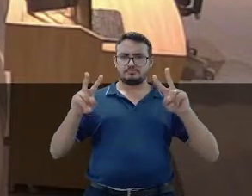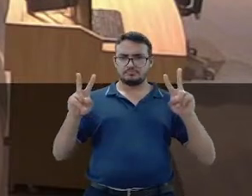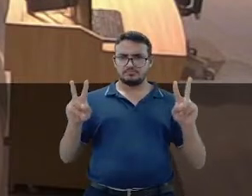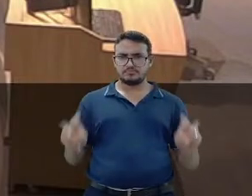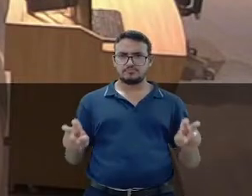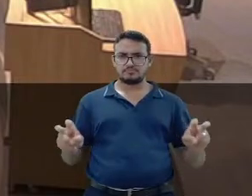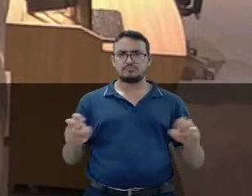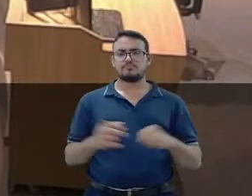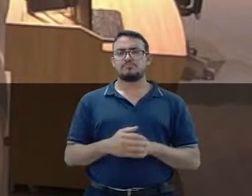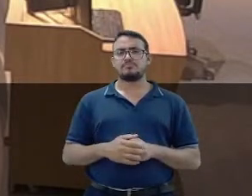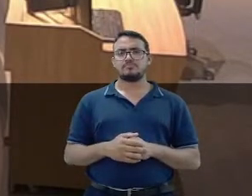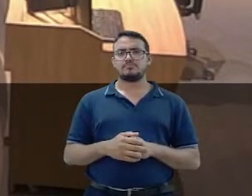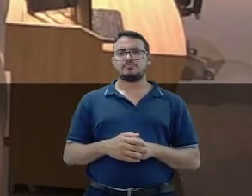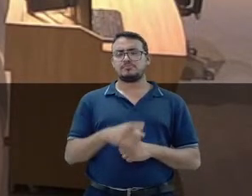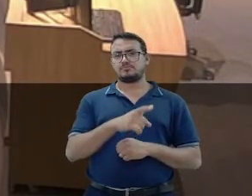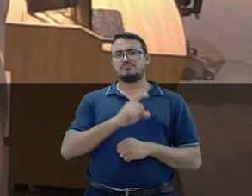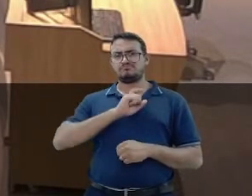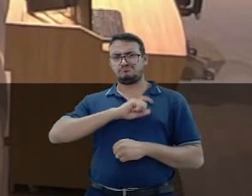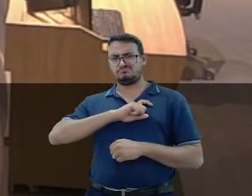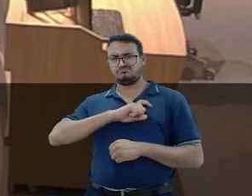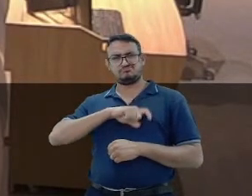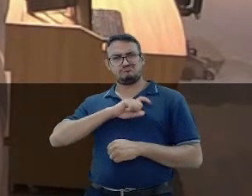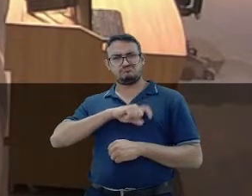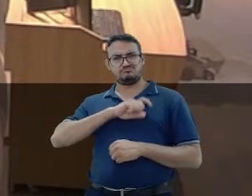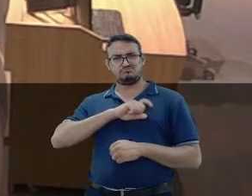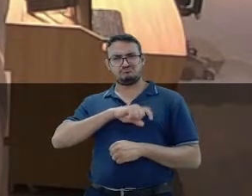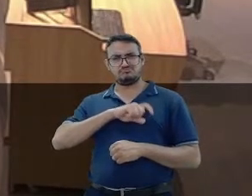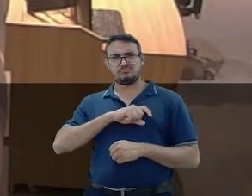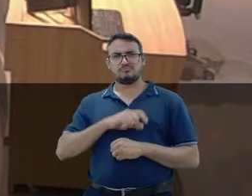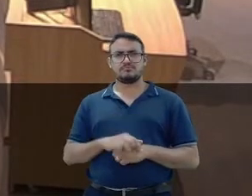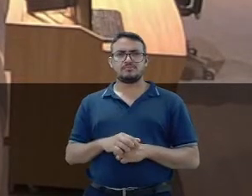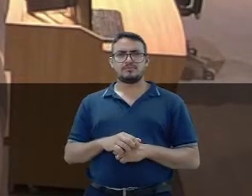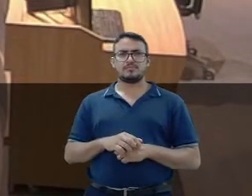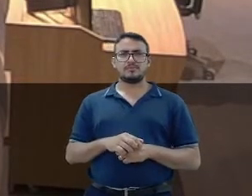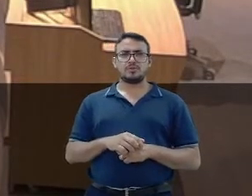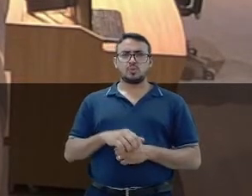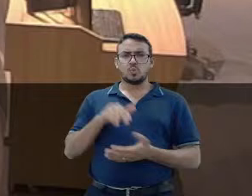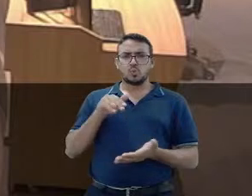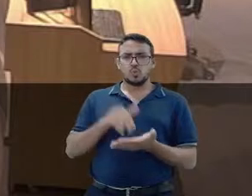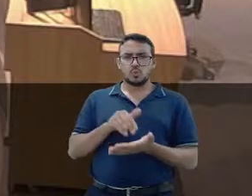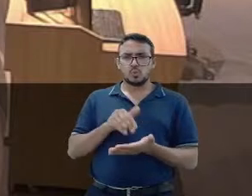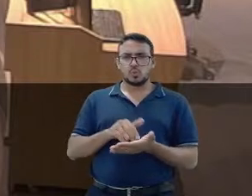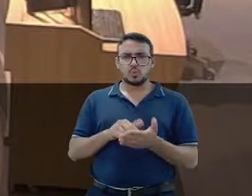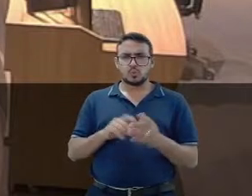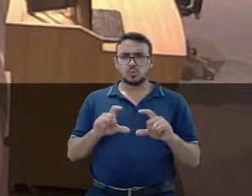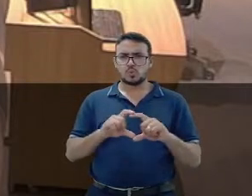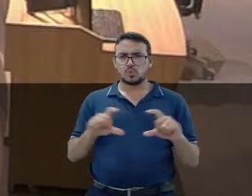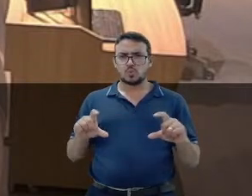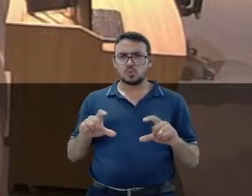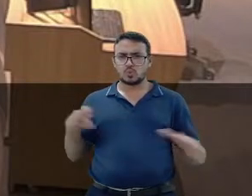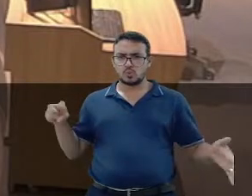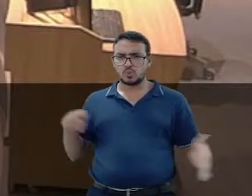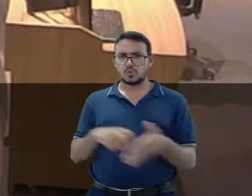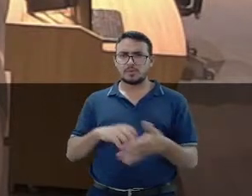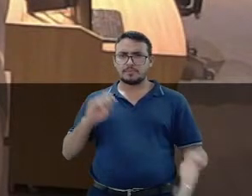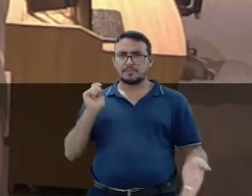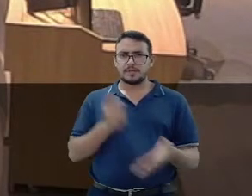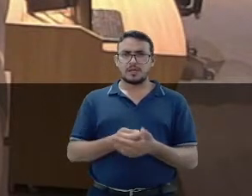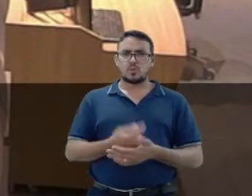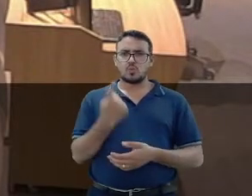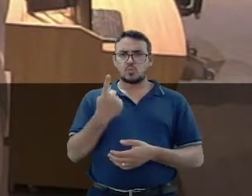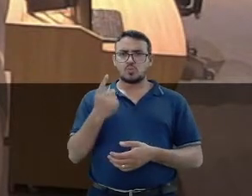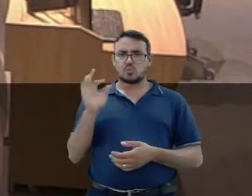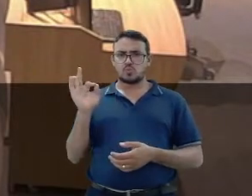má-fé, aqui no último parágrafo, Vossa Excelência condena a reclamada a pagar multa no importe de